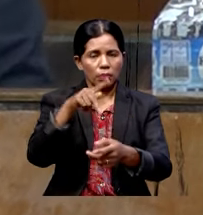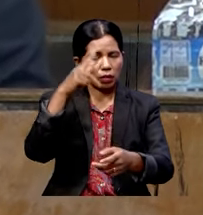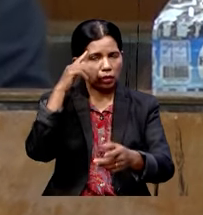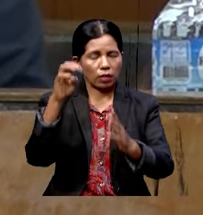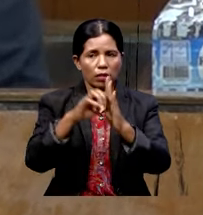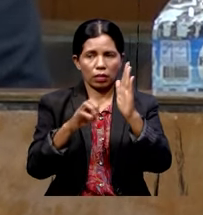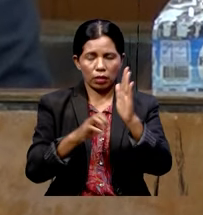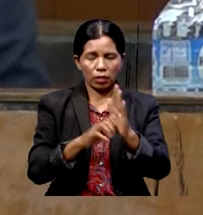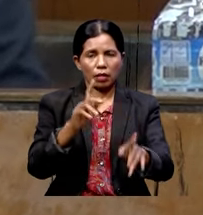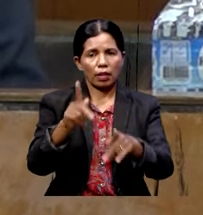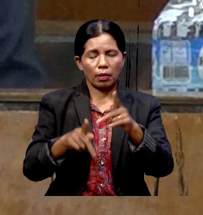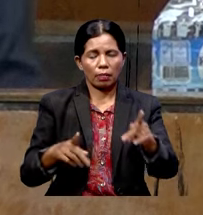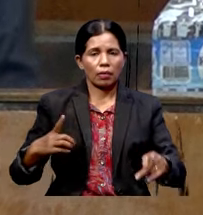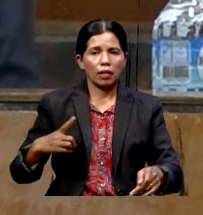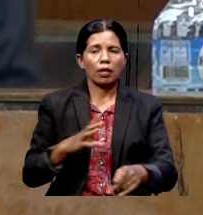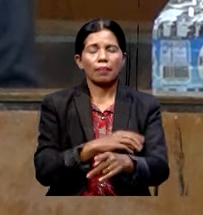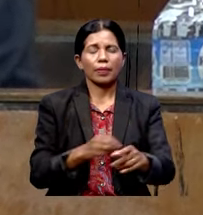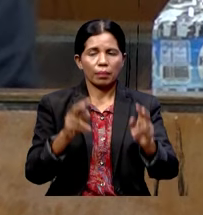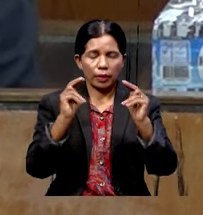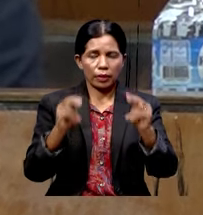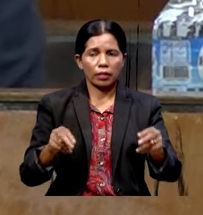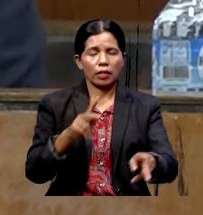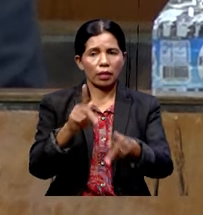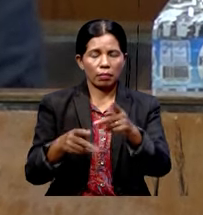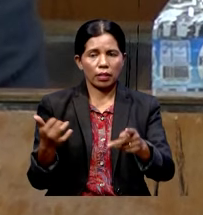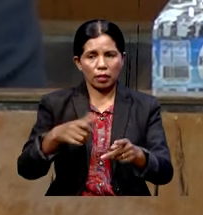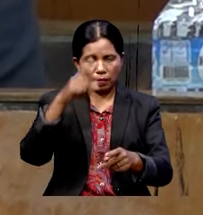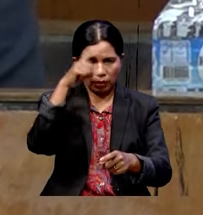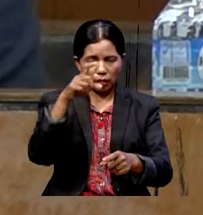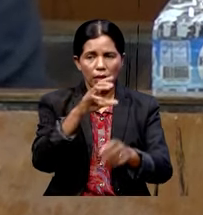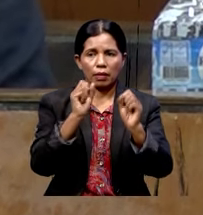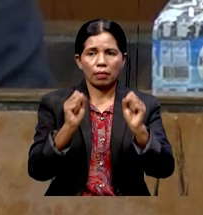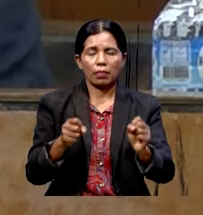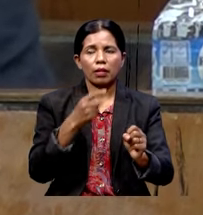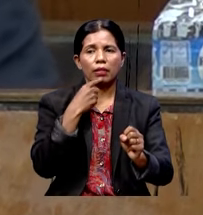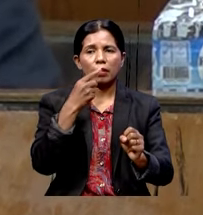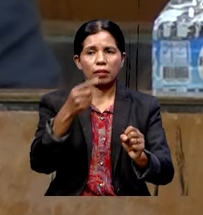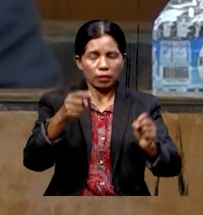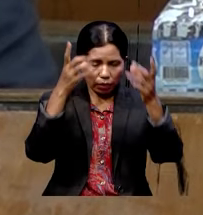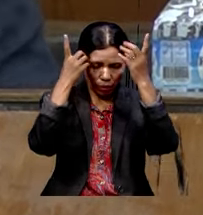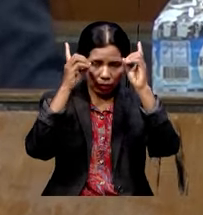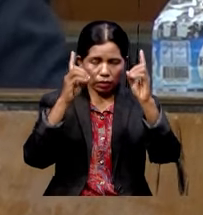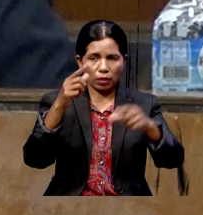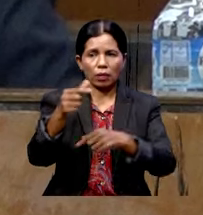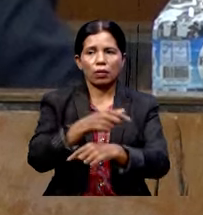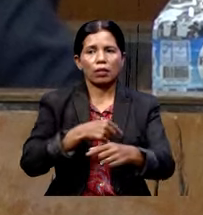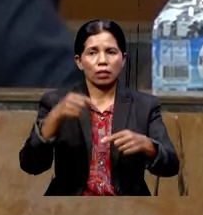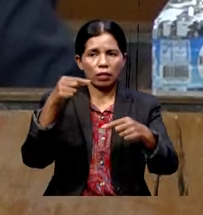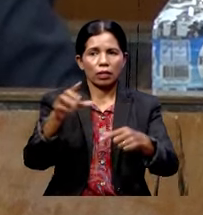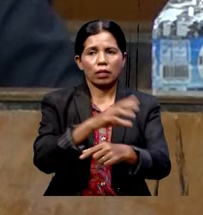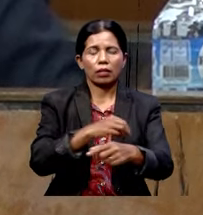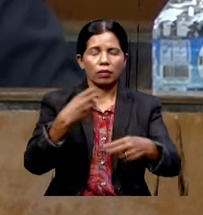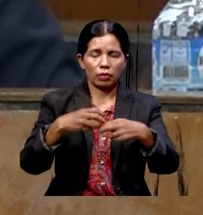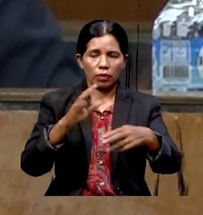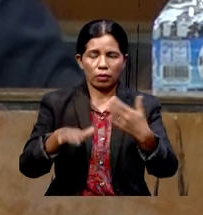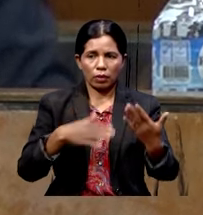ou diplomacia, precisa de uni quadros competentes, a tu bela Ratamba, necessidades globais no desafio